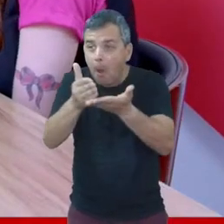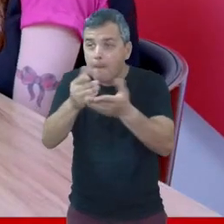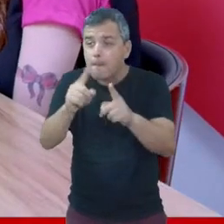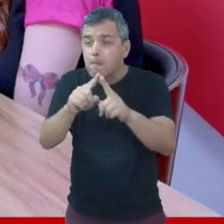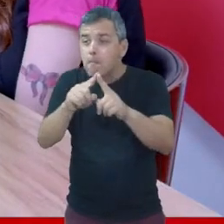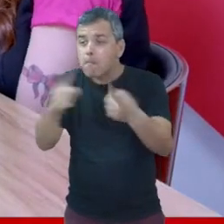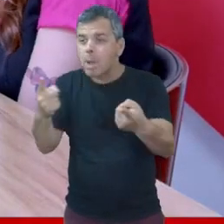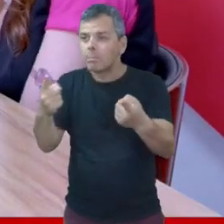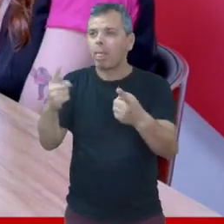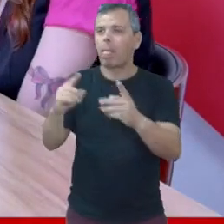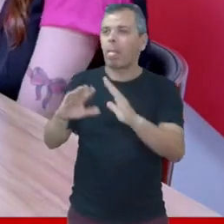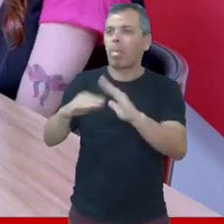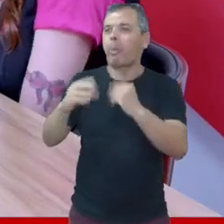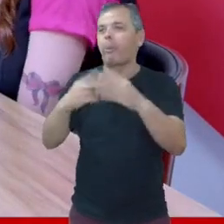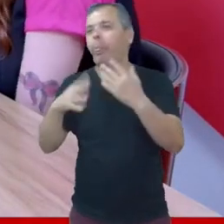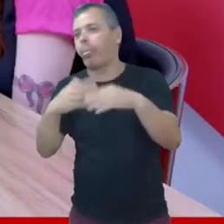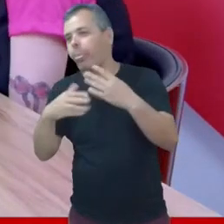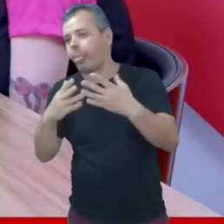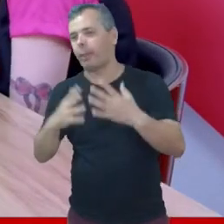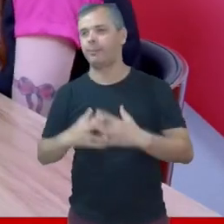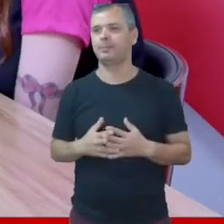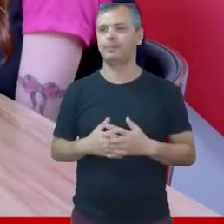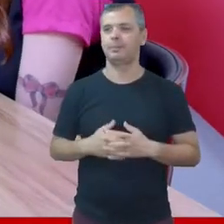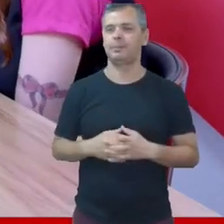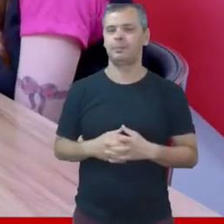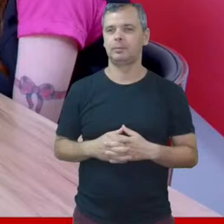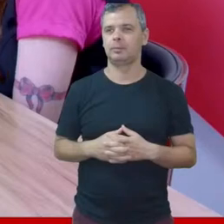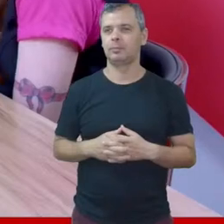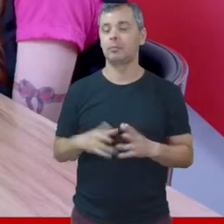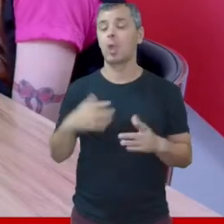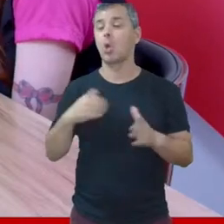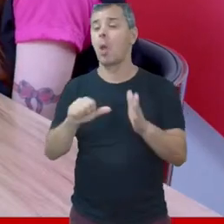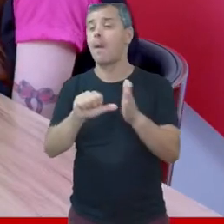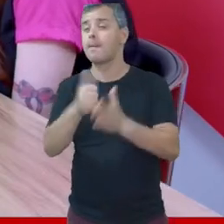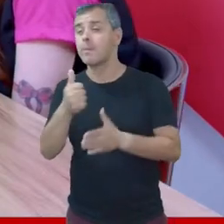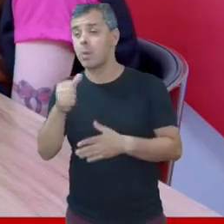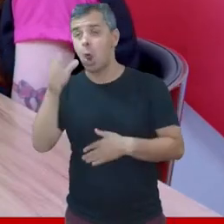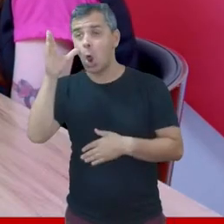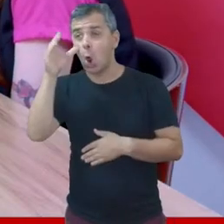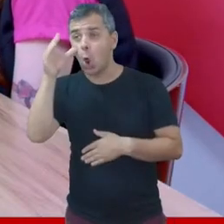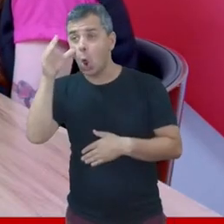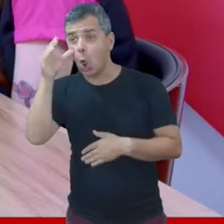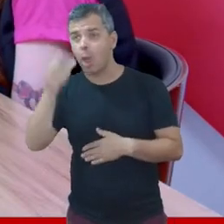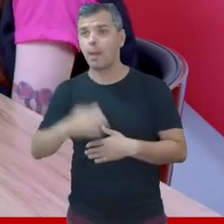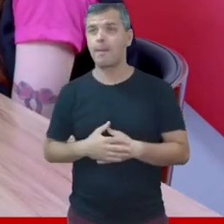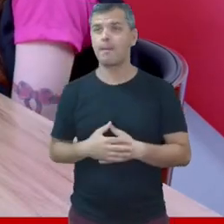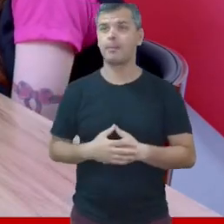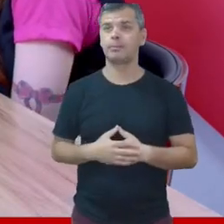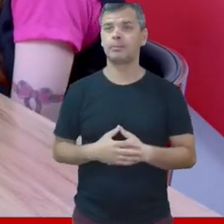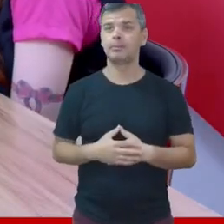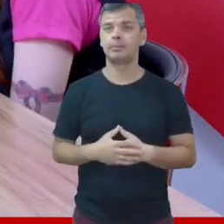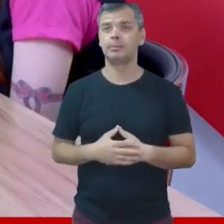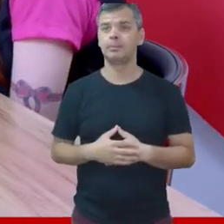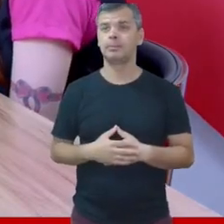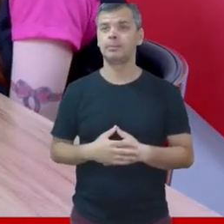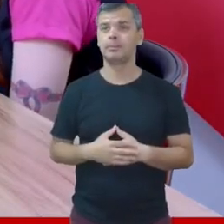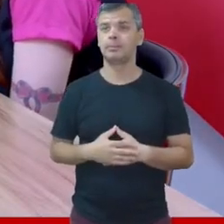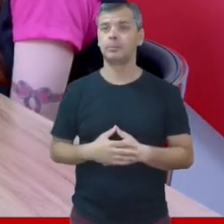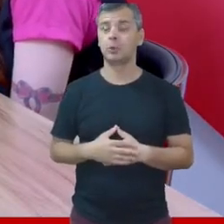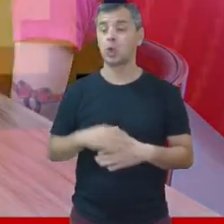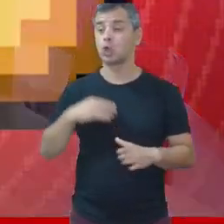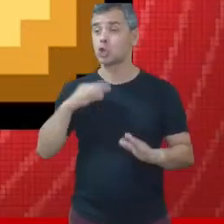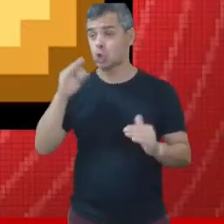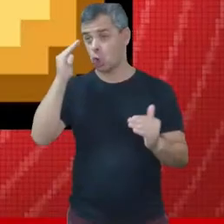já começou me atropelando. É isso. Acontece também. Qual é a primeira curiosidade? Na tela, produção, muito bem.